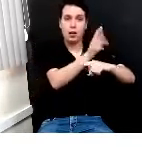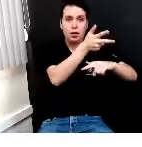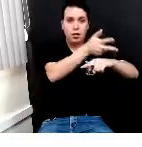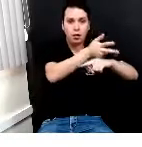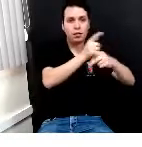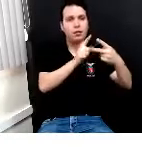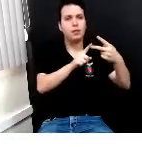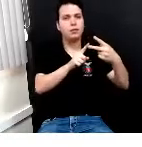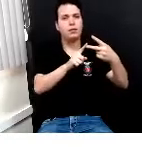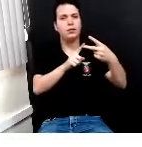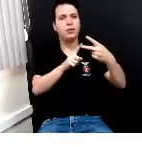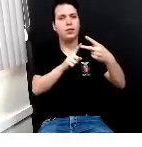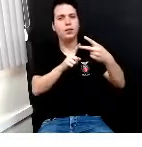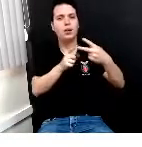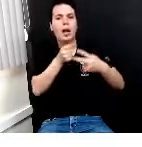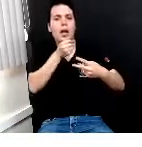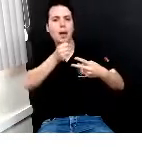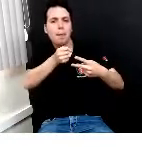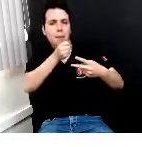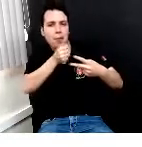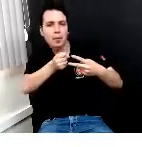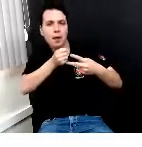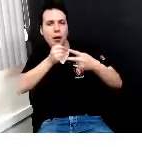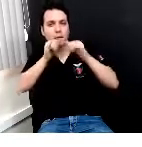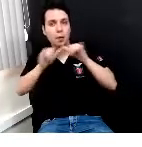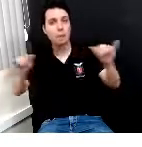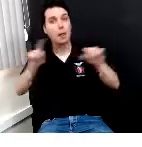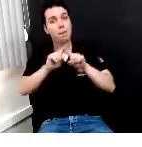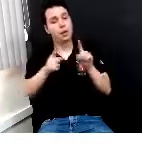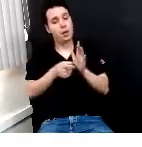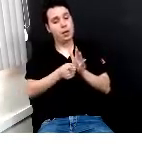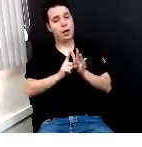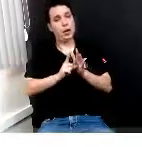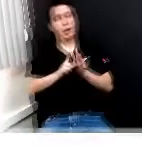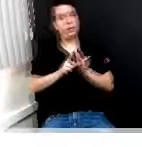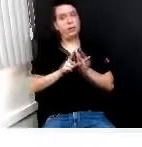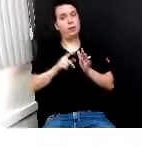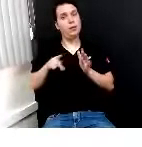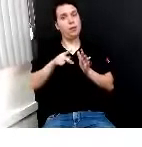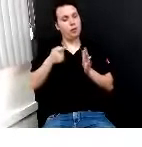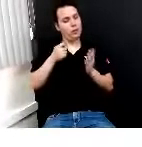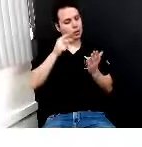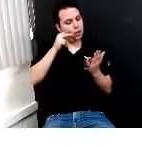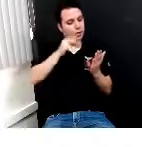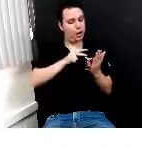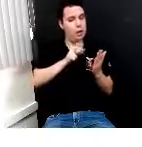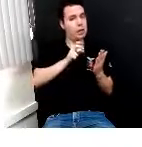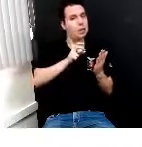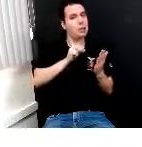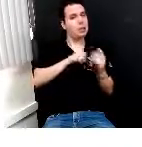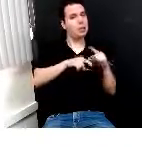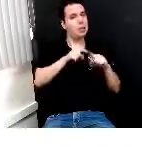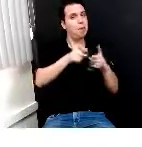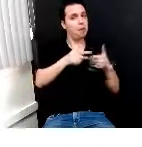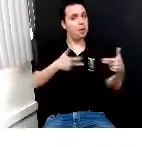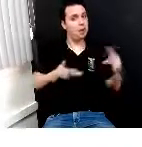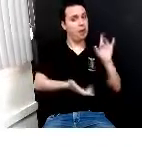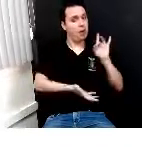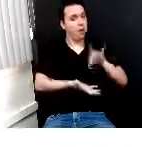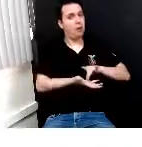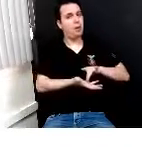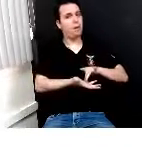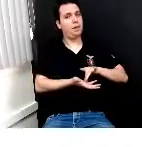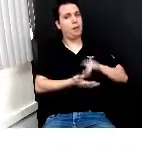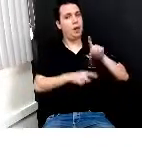É necessário validar esse material, primeiramente, ou ter a clareza de que esse material representa algo que deve